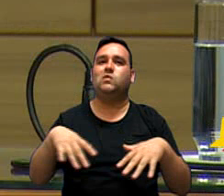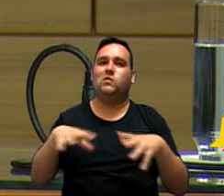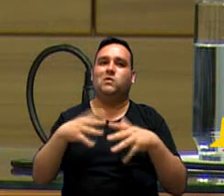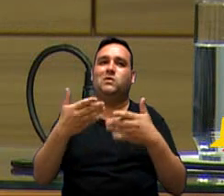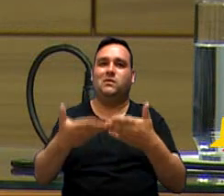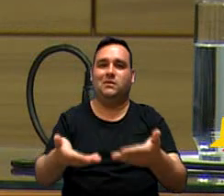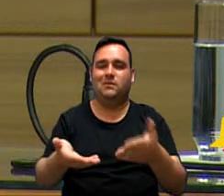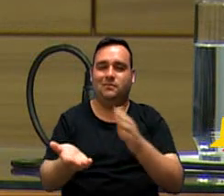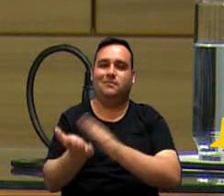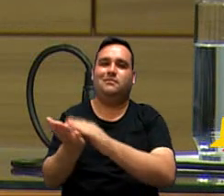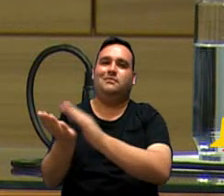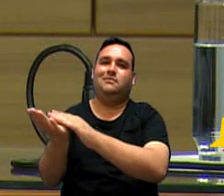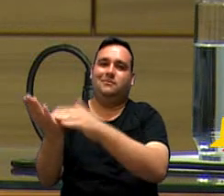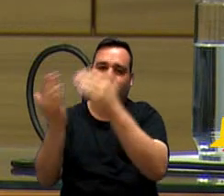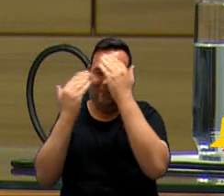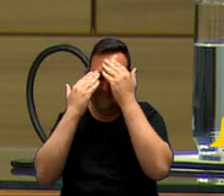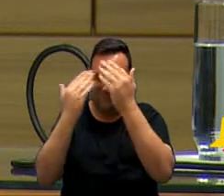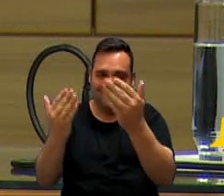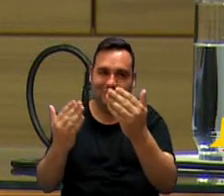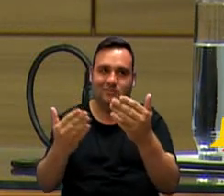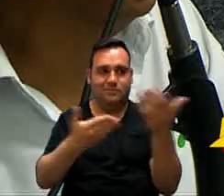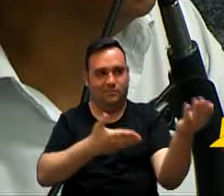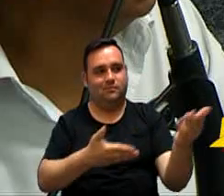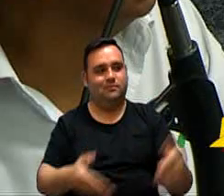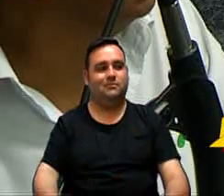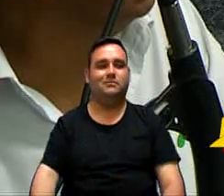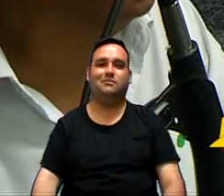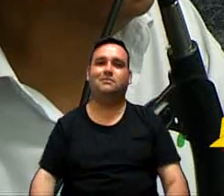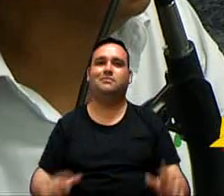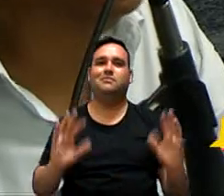através de vocês. Muito obrigado. Pedro, vamos lá.